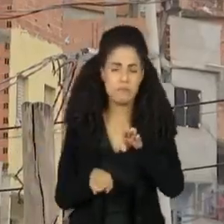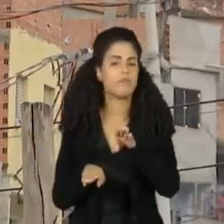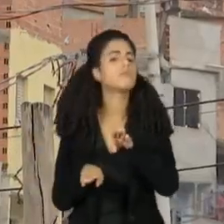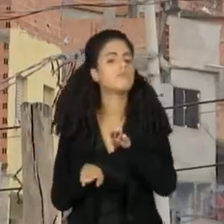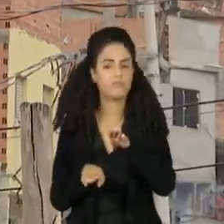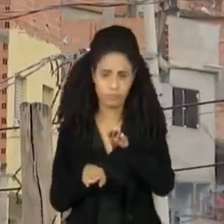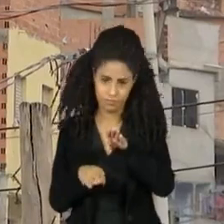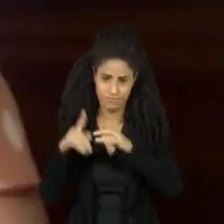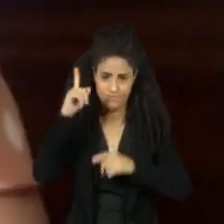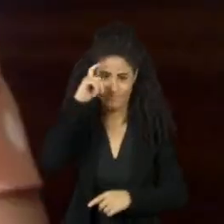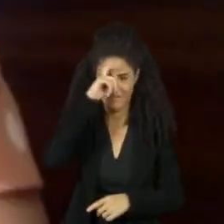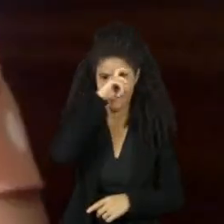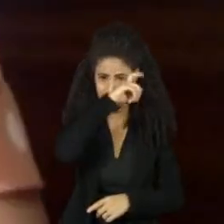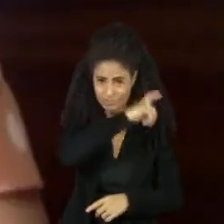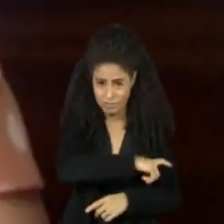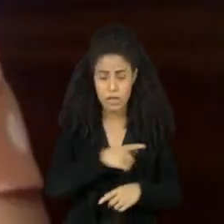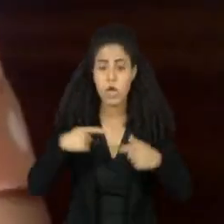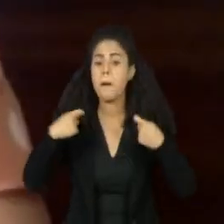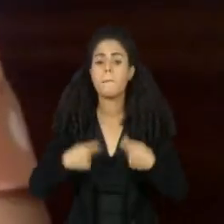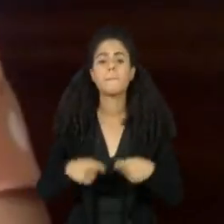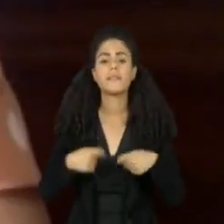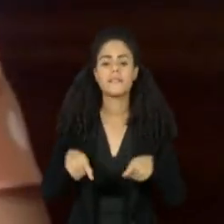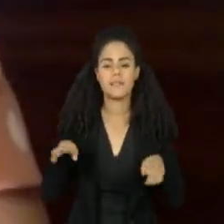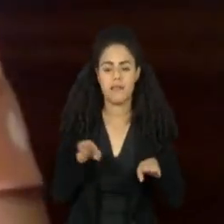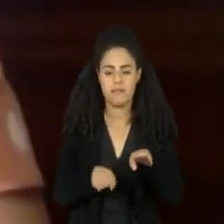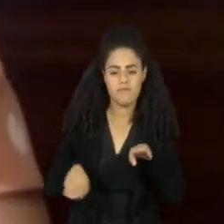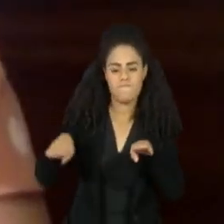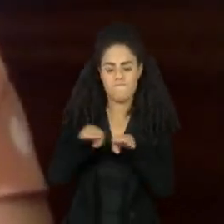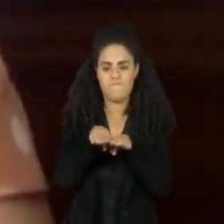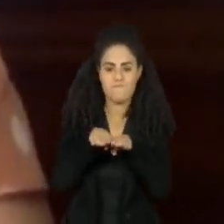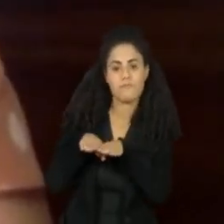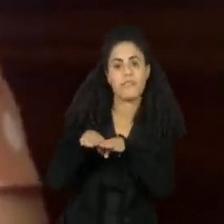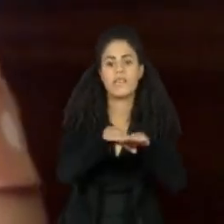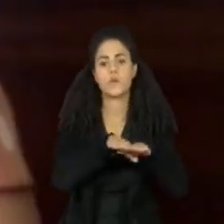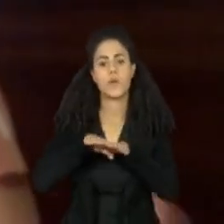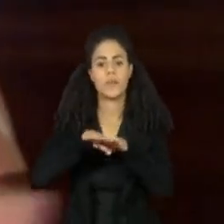adoece a gente né a gente precisaria ter mais igualdade eu como diz o nosso SUS é cuidado